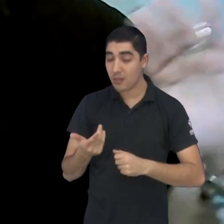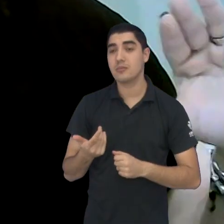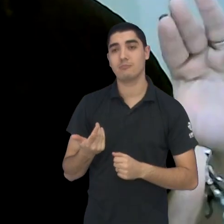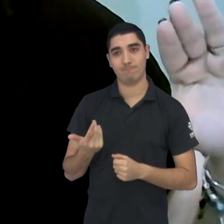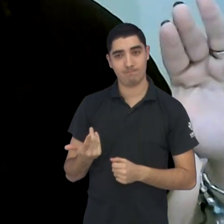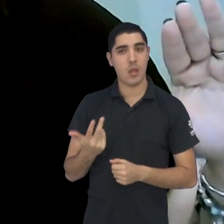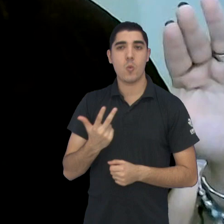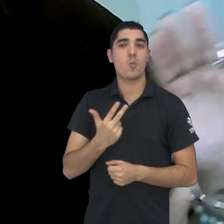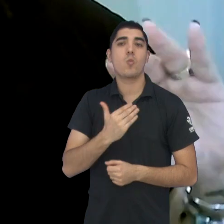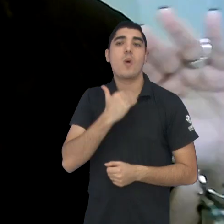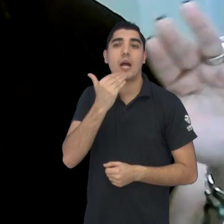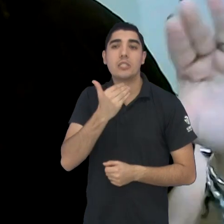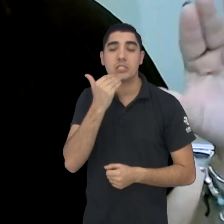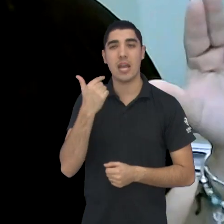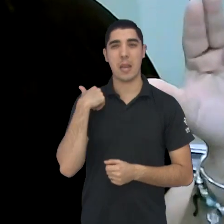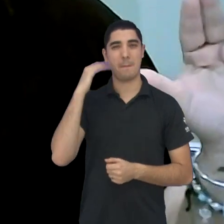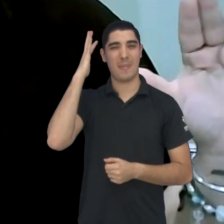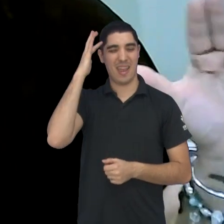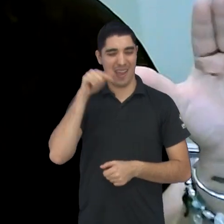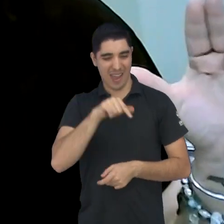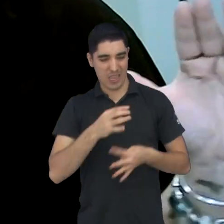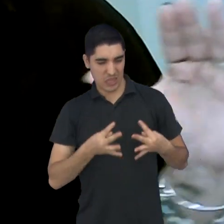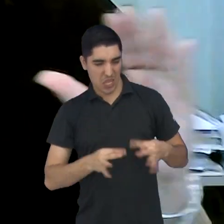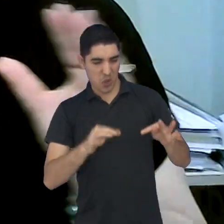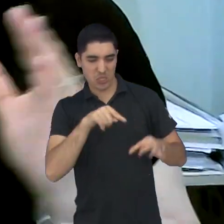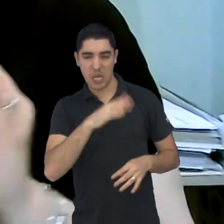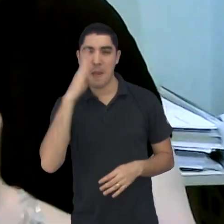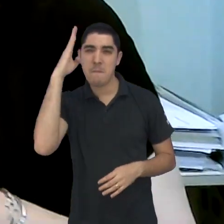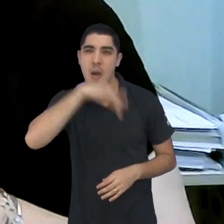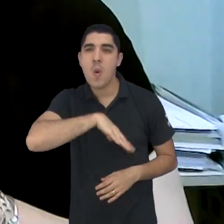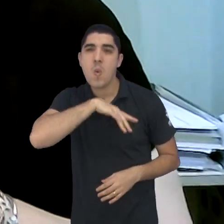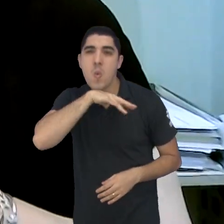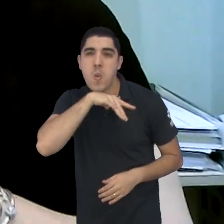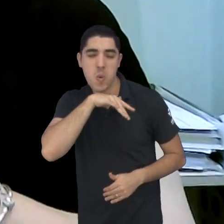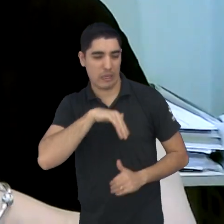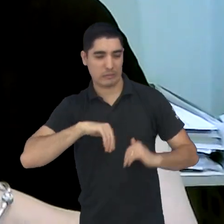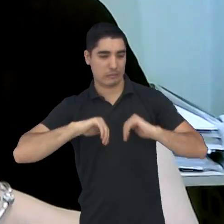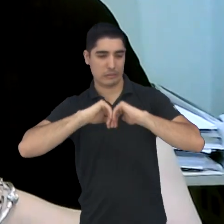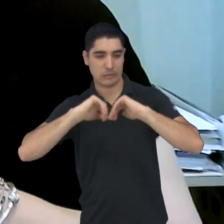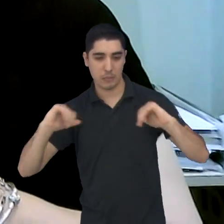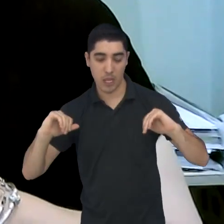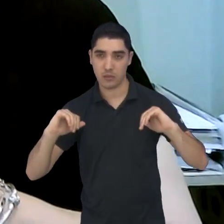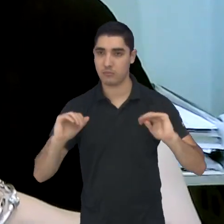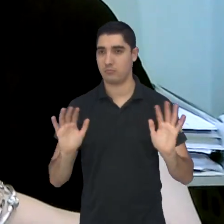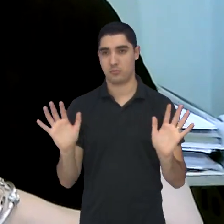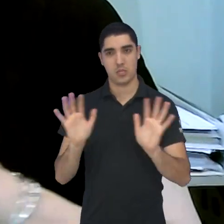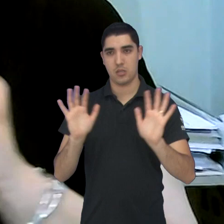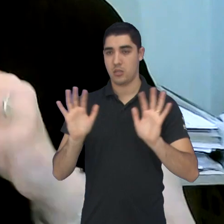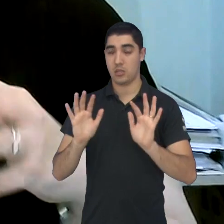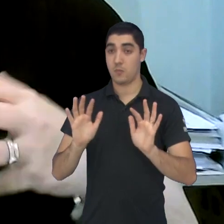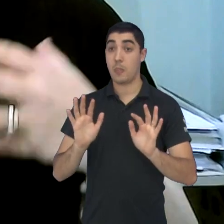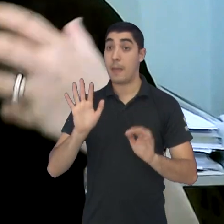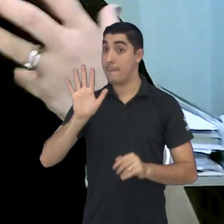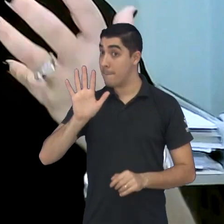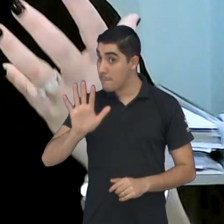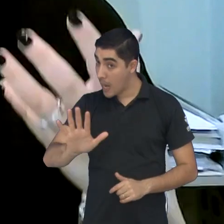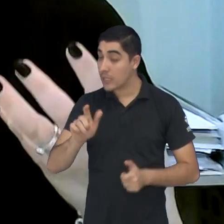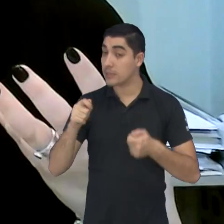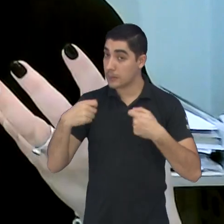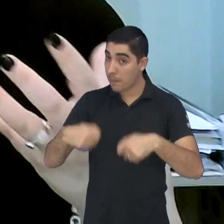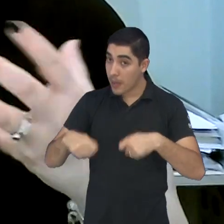querer colocar a tecnologia como um grande vilão, mas a gente precisa